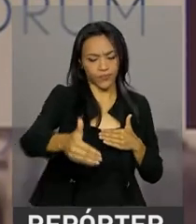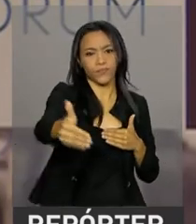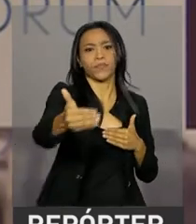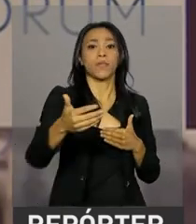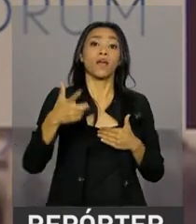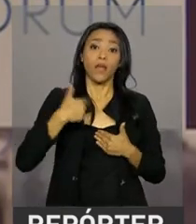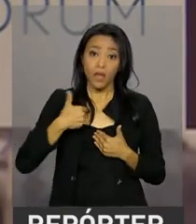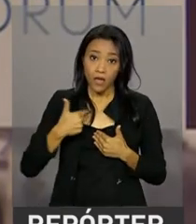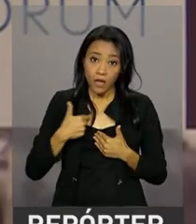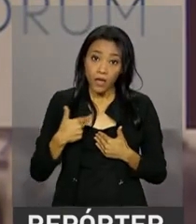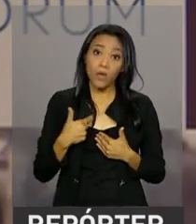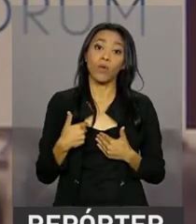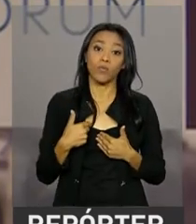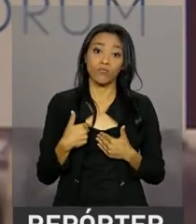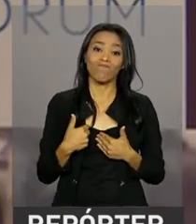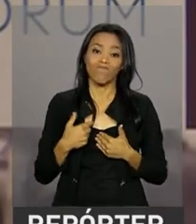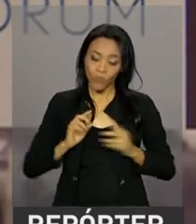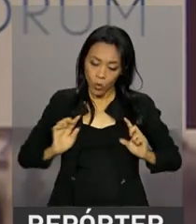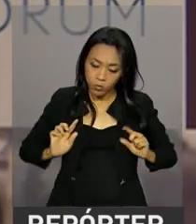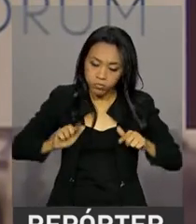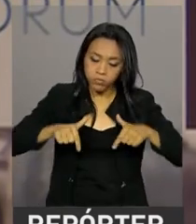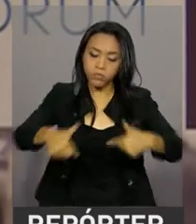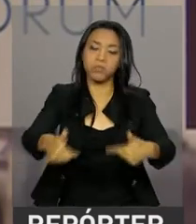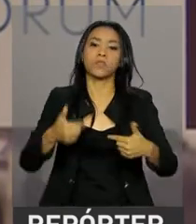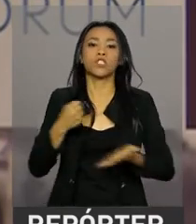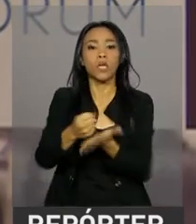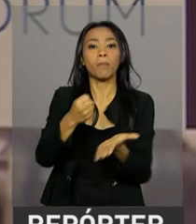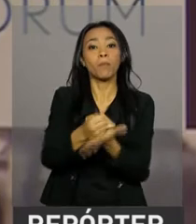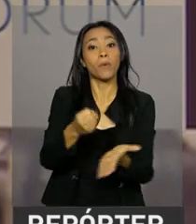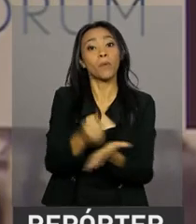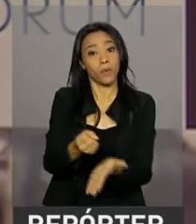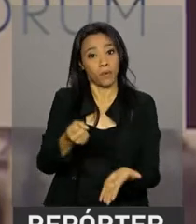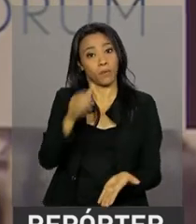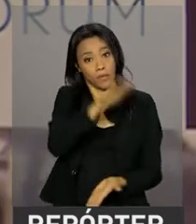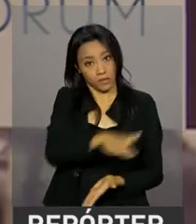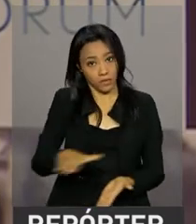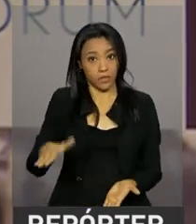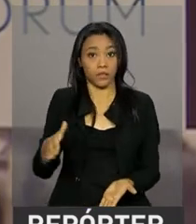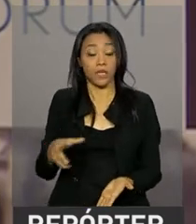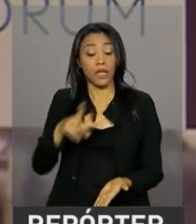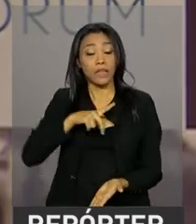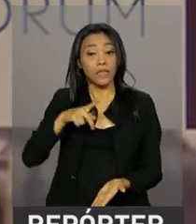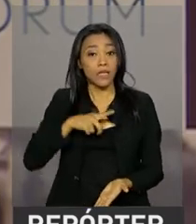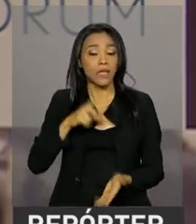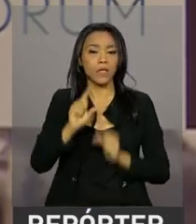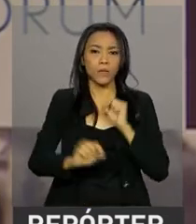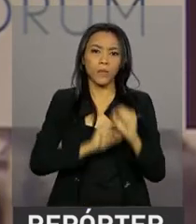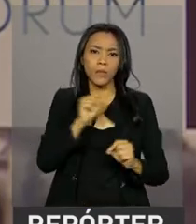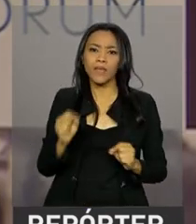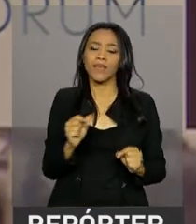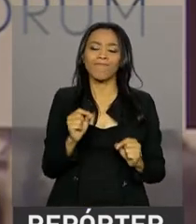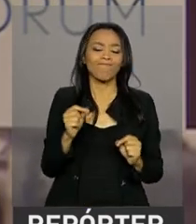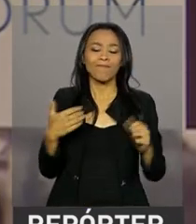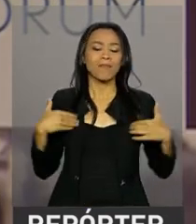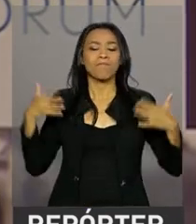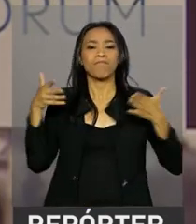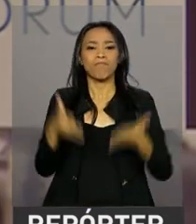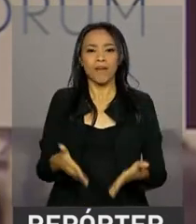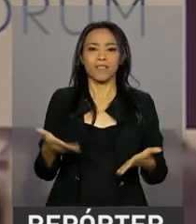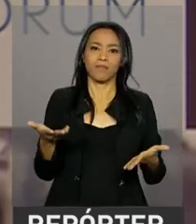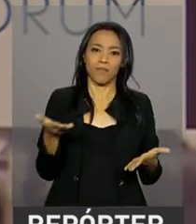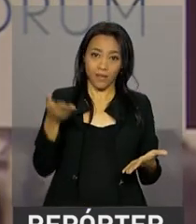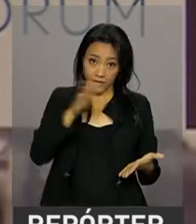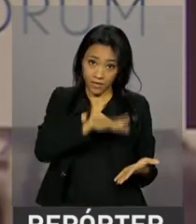eu mesmo estou pessoalmente envolvido em ações de apoio à primeira infância têm o privilégio de participar do programa criança feliz